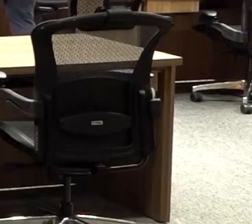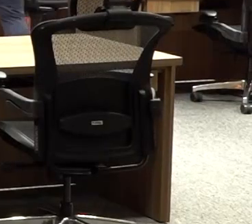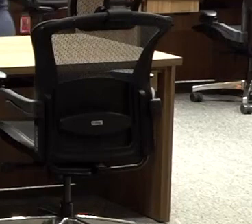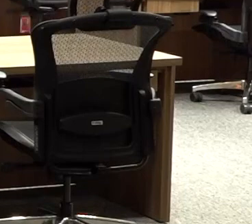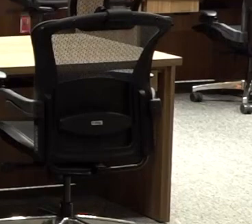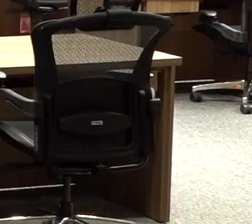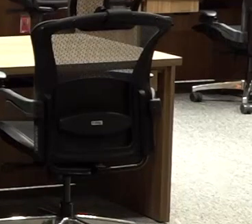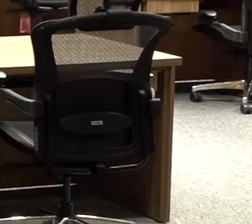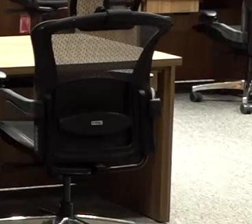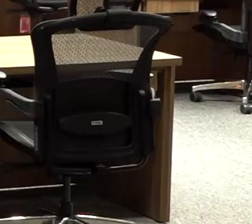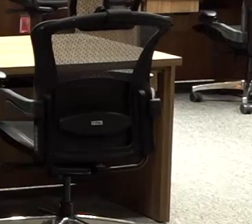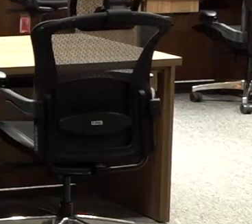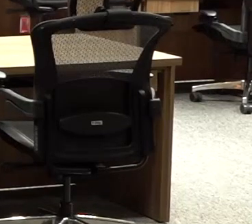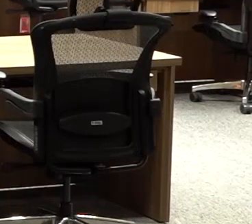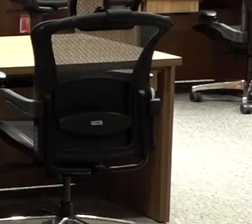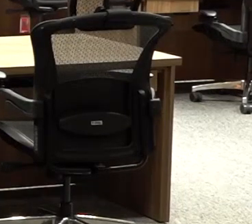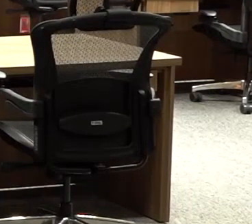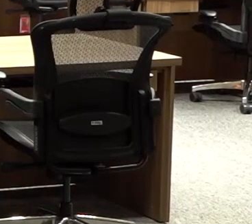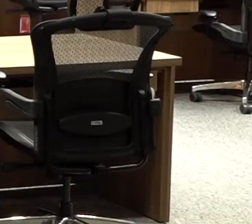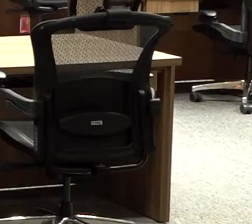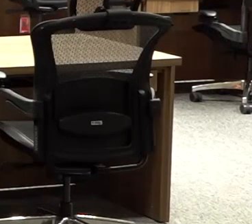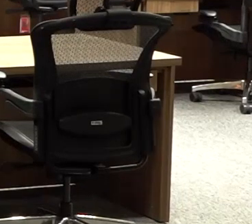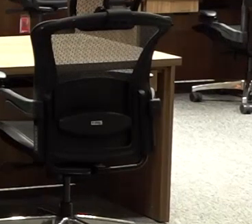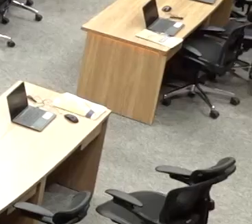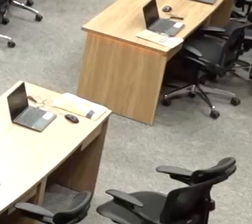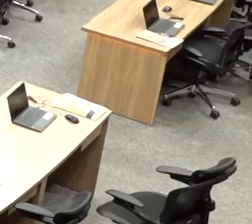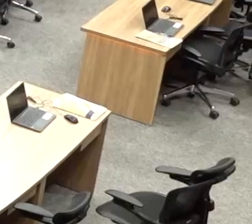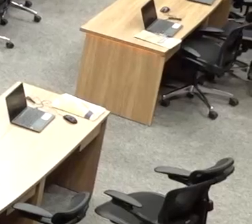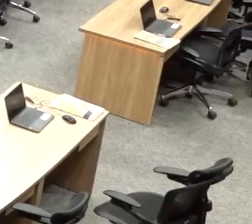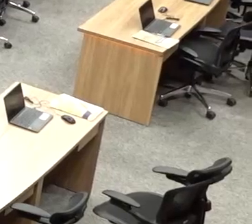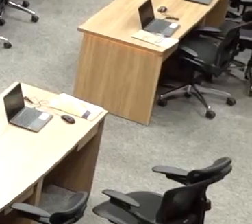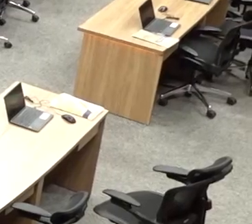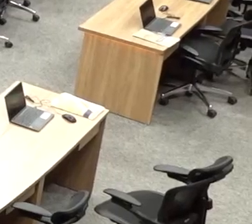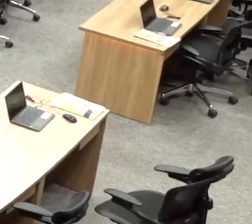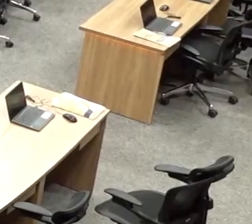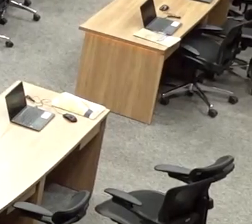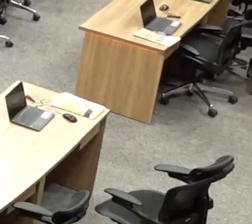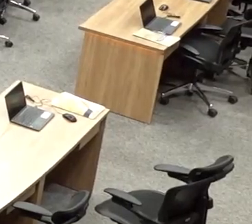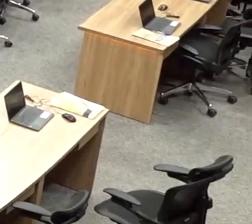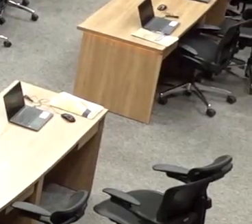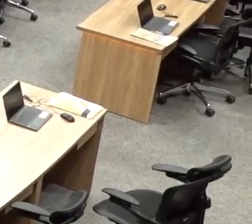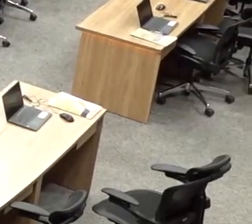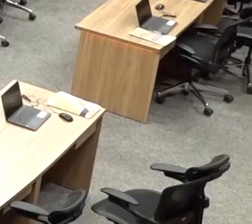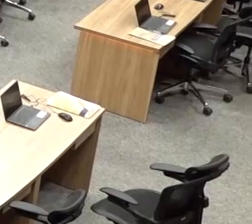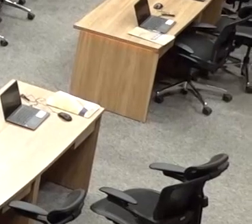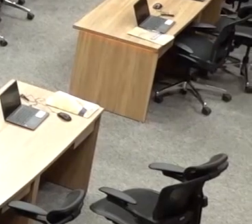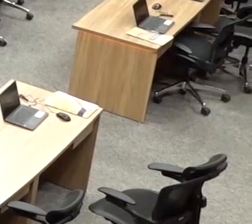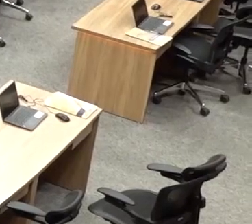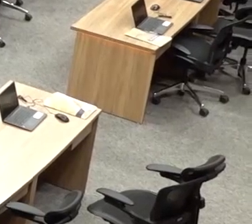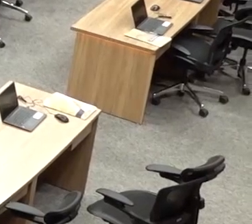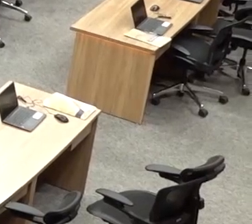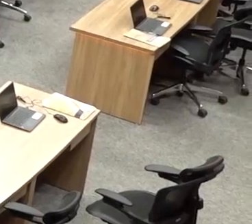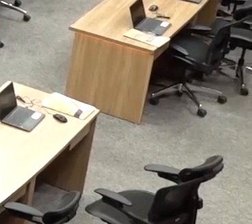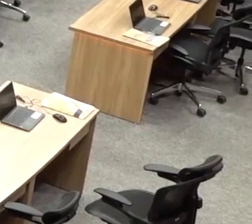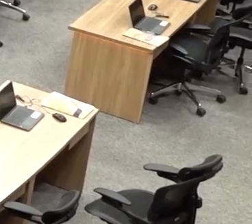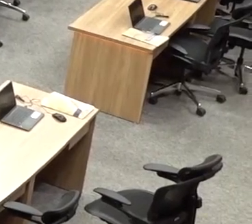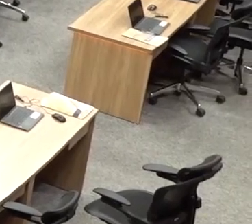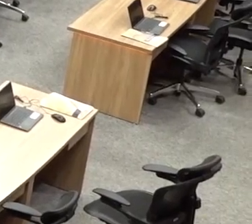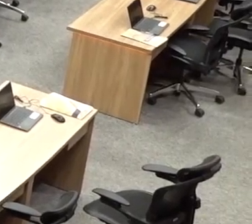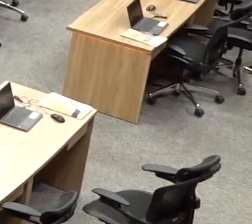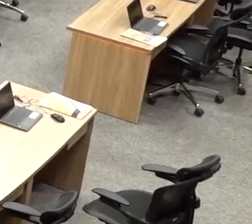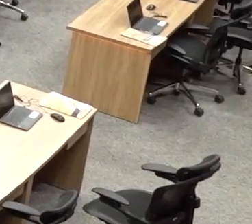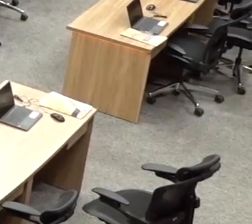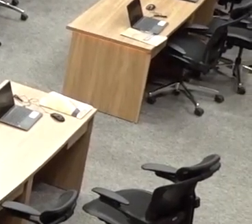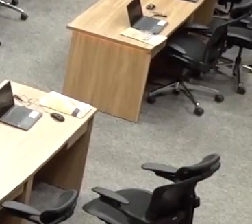PPA 2024 2027 é o plano plurianual que define o objetivos e metas da gestão